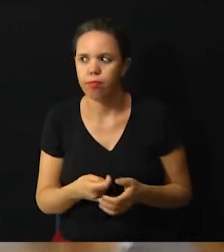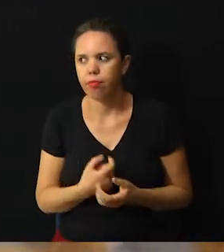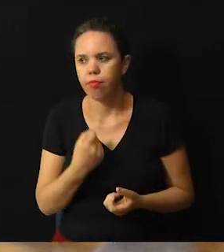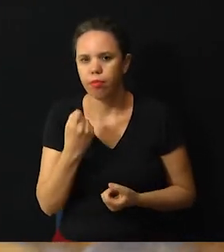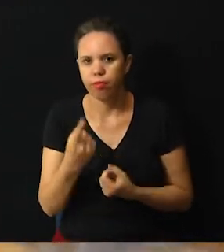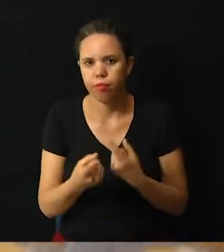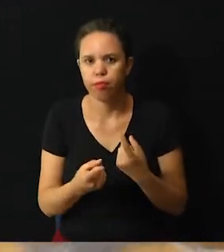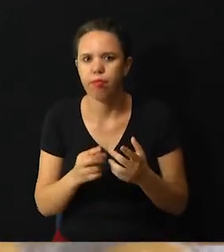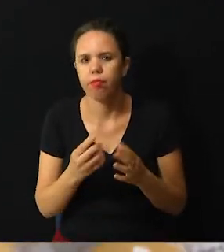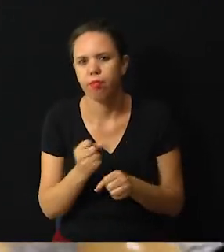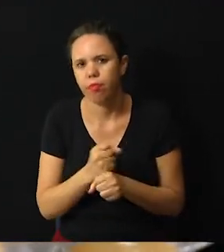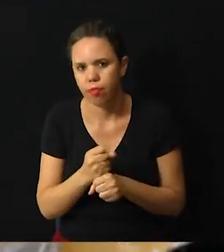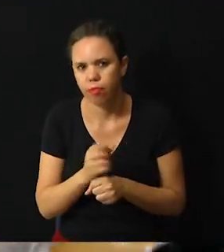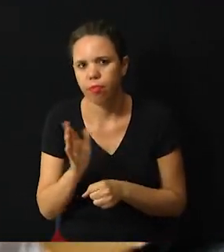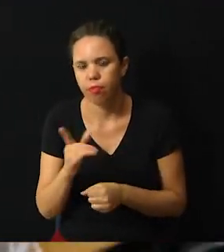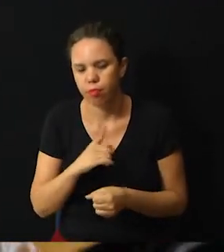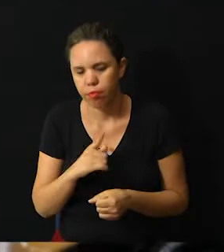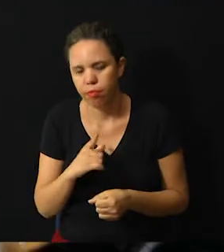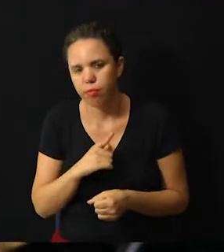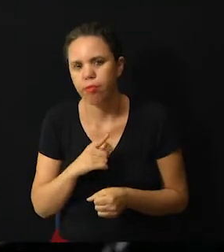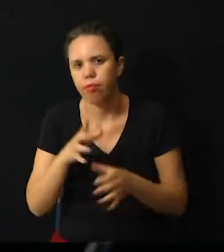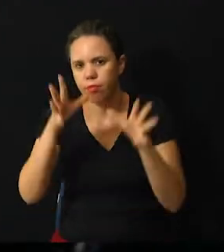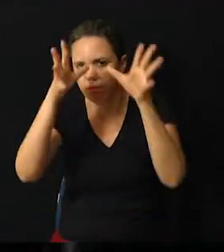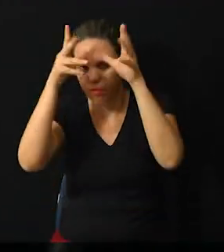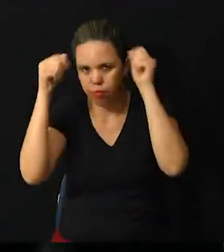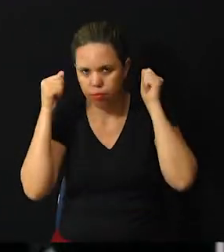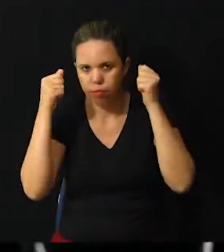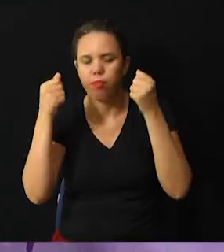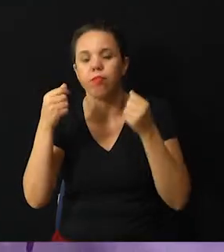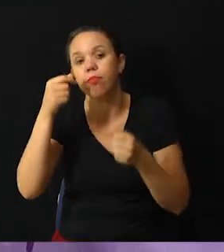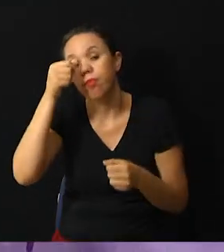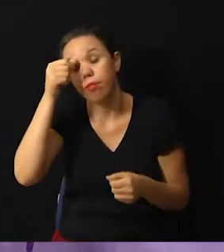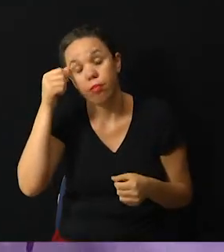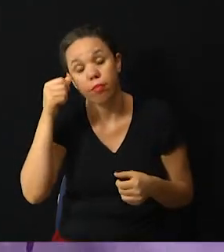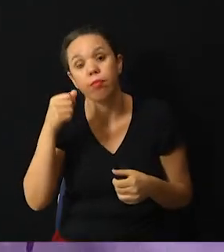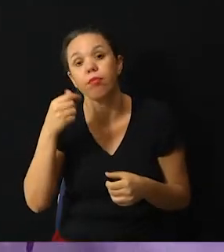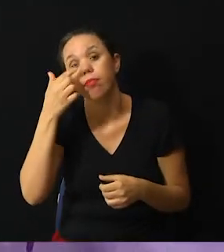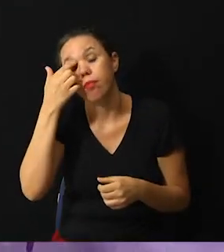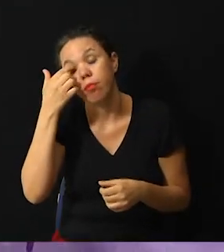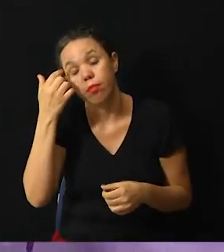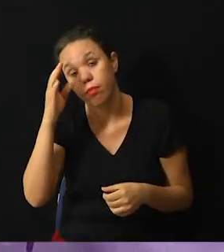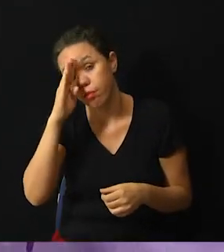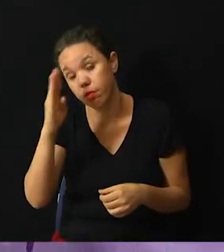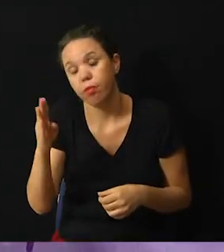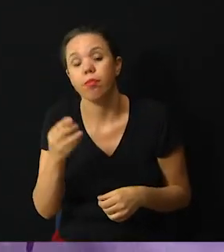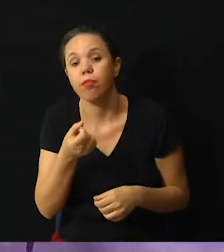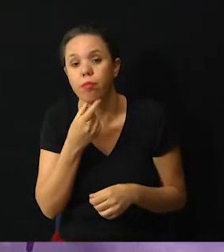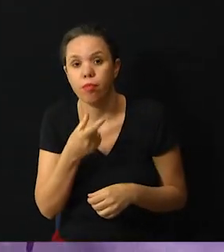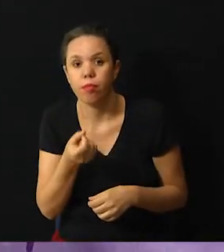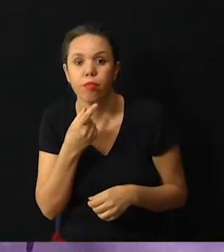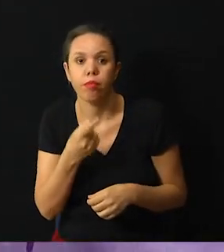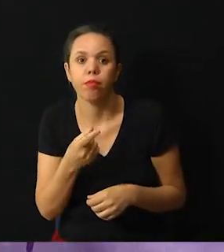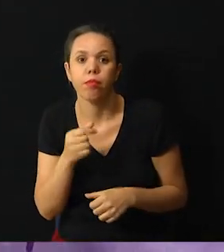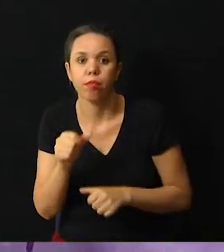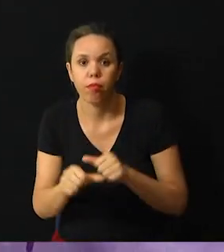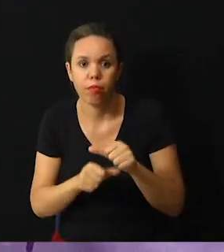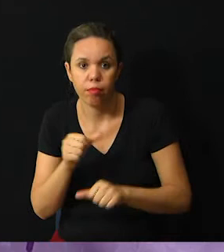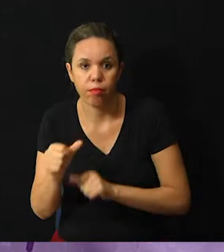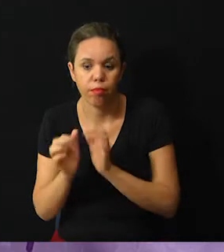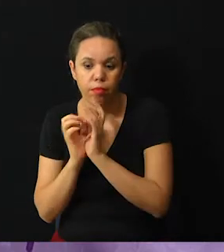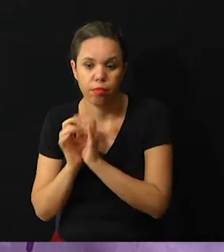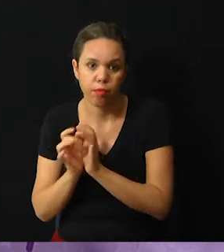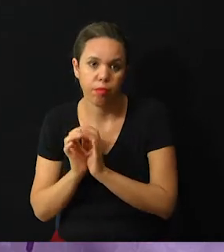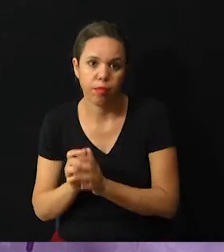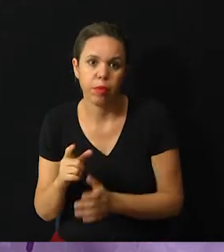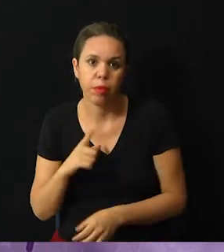remédios há vários anos, na verdade, para Alzheimer. Uma classe principal, que são remédios que mexem com uma